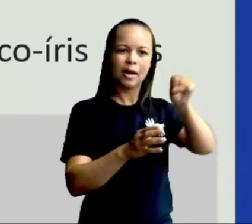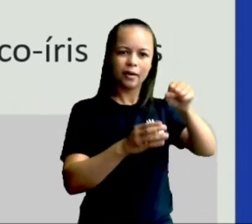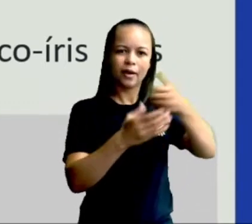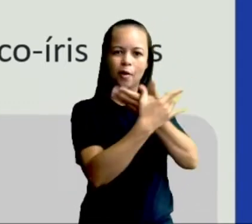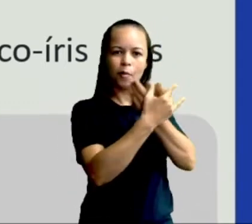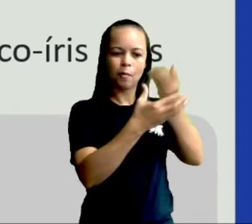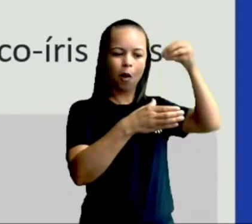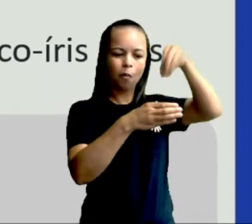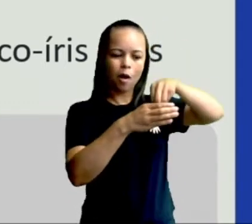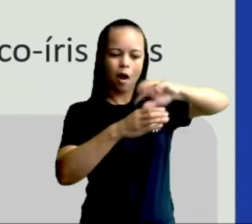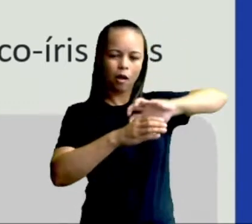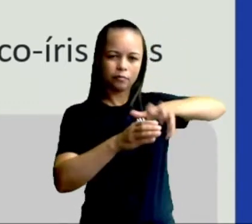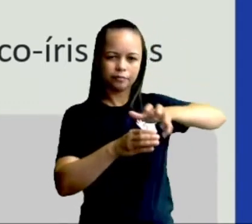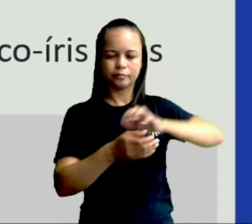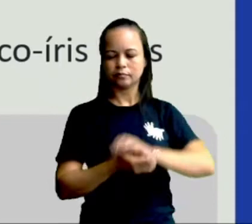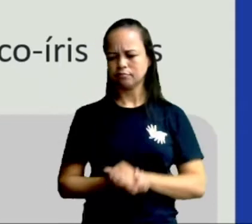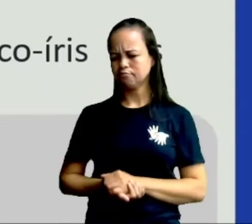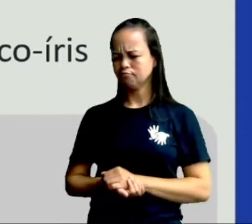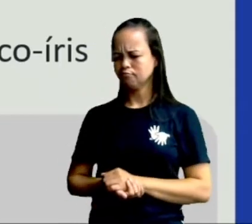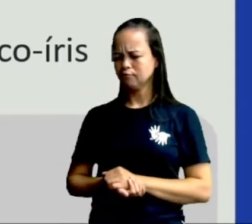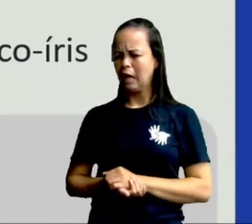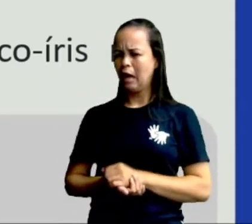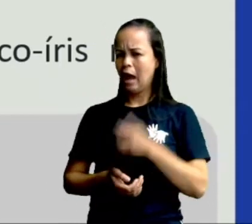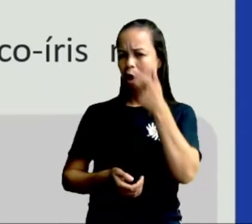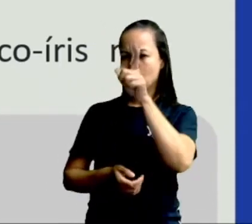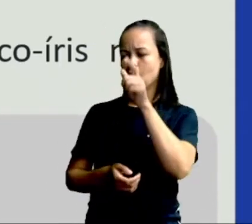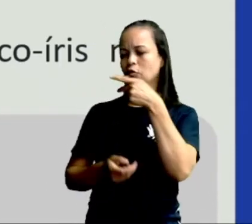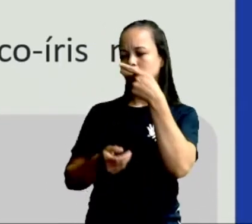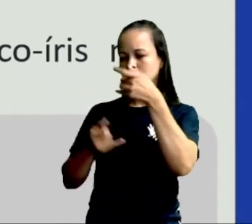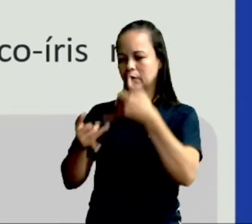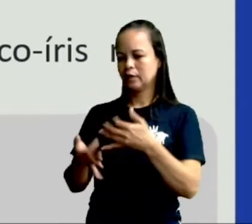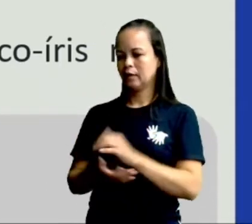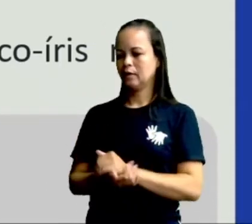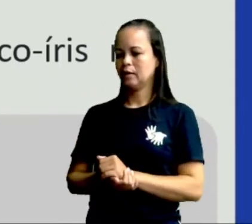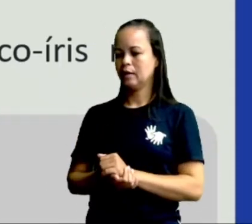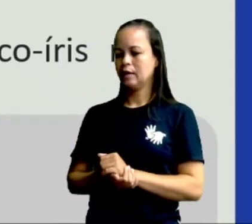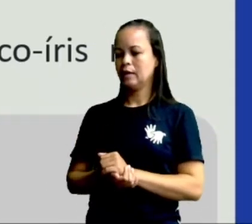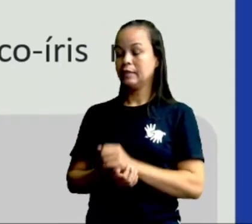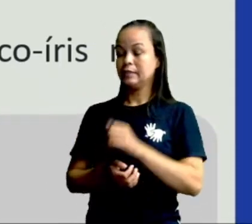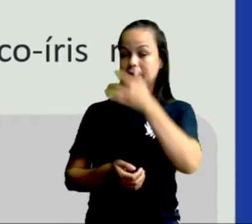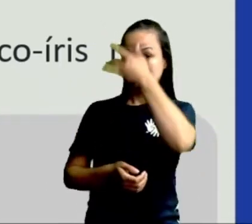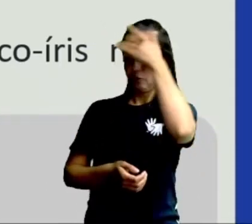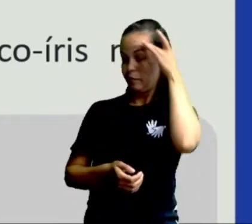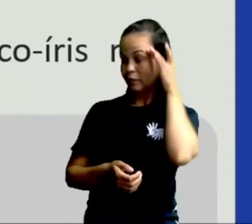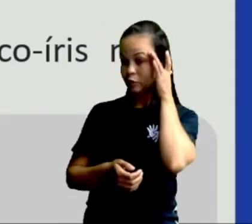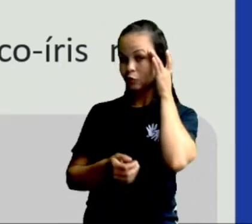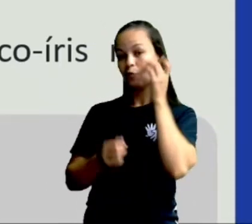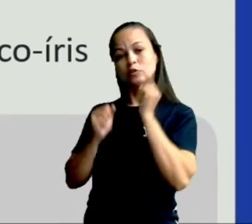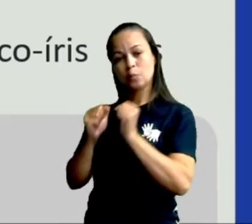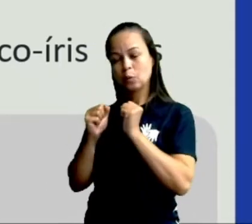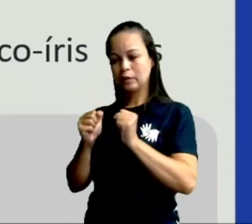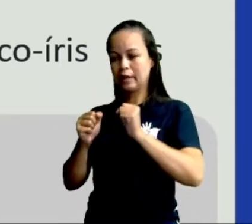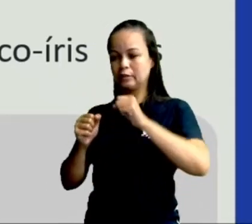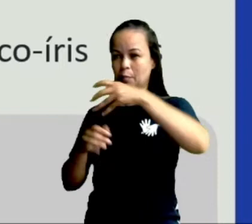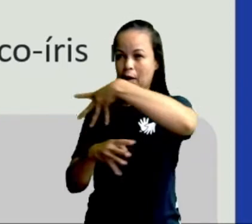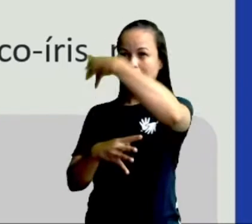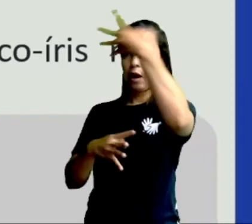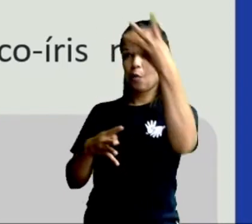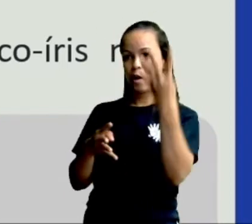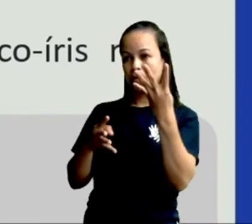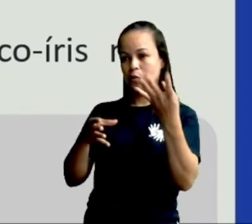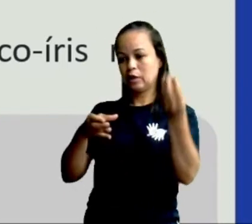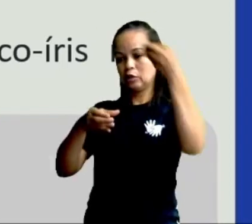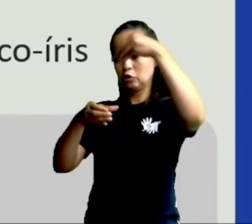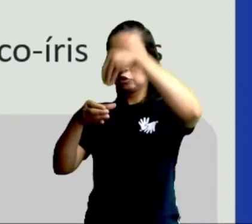o Haroldo, ele diz, se as pessoas pudessem prender arco-íris nos zoológicos, elas o fariam. Então, ele soltou aí